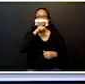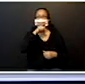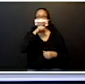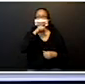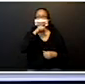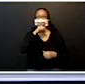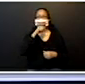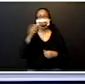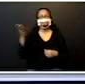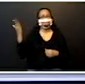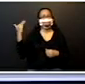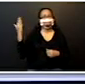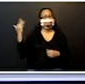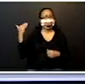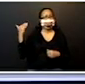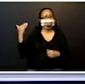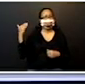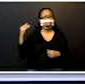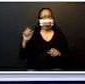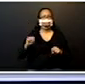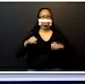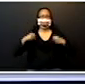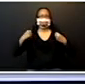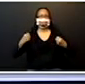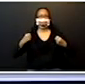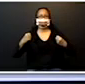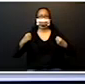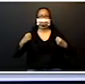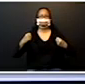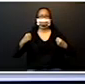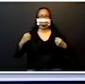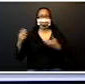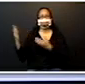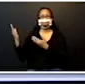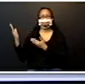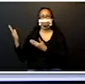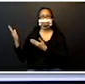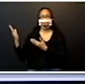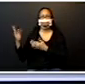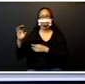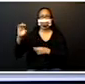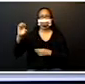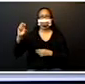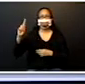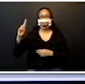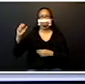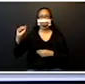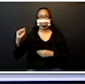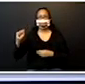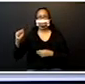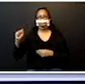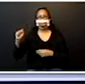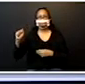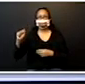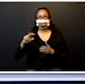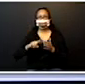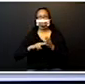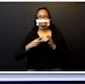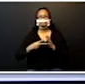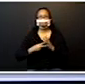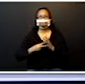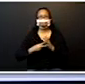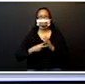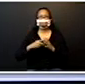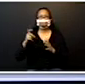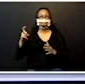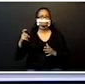era forte. Olha que nós colocamos até em caixa alta o era. Não é necessário você colocar em caixa alta, tá certo? Porque